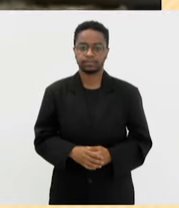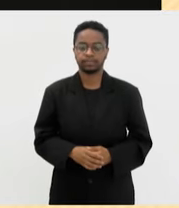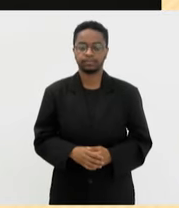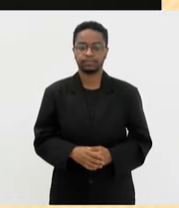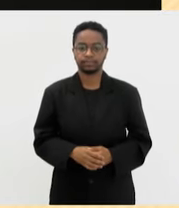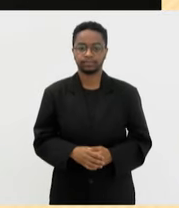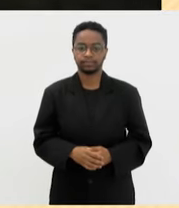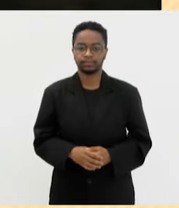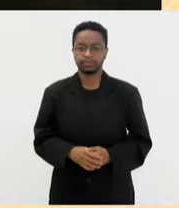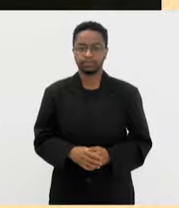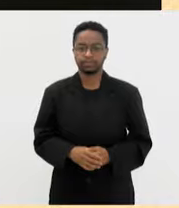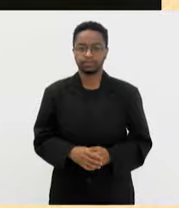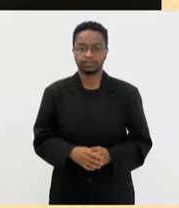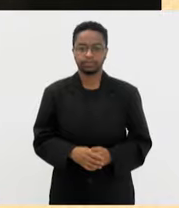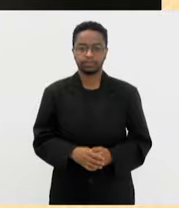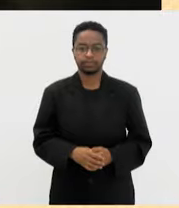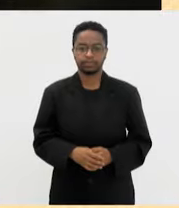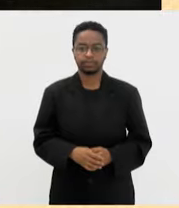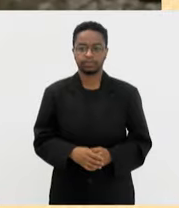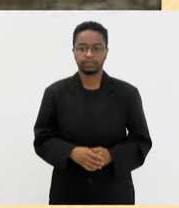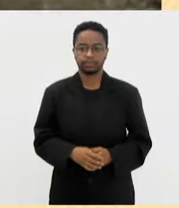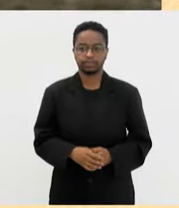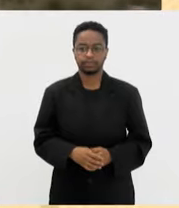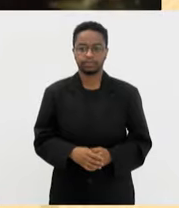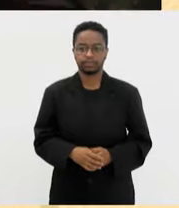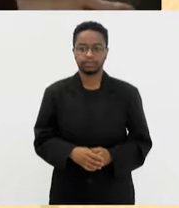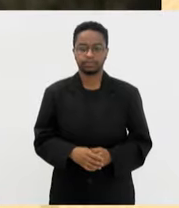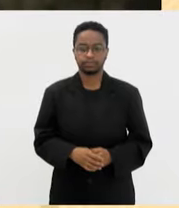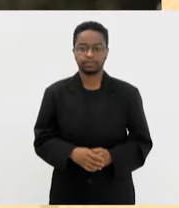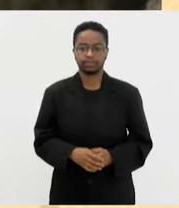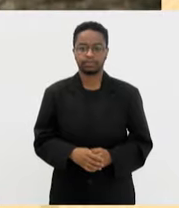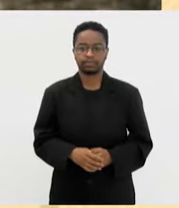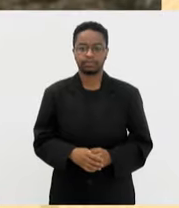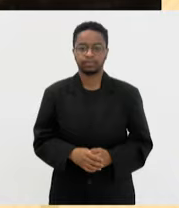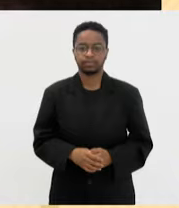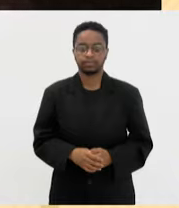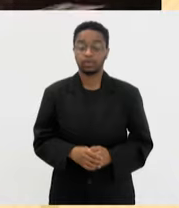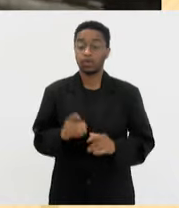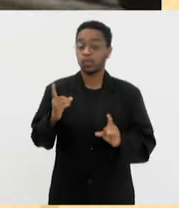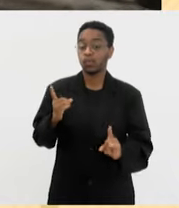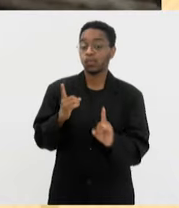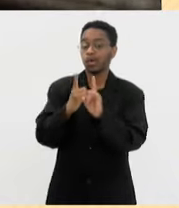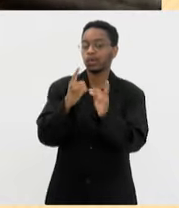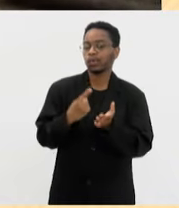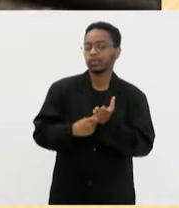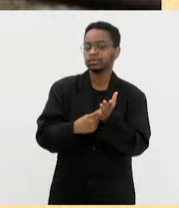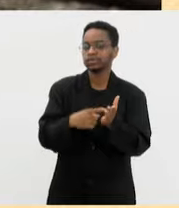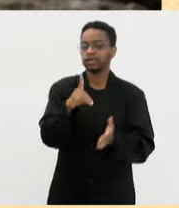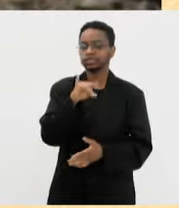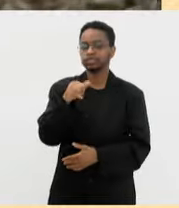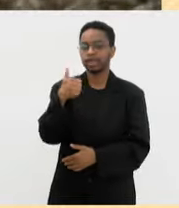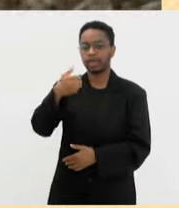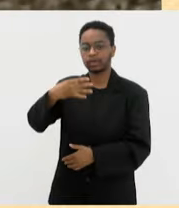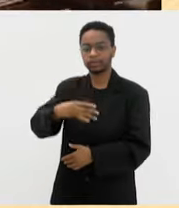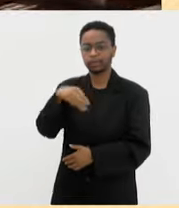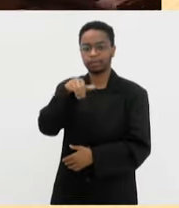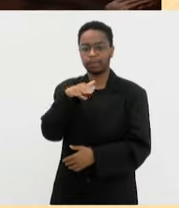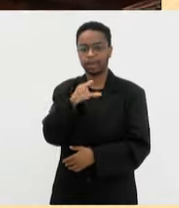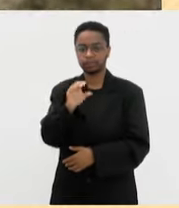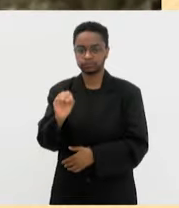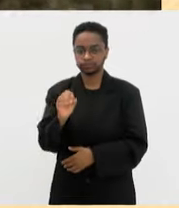tirando descarro y puliendo el armazón del agosto. O encontro está marcado para o dia 14 de